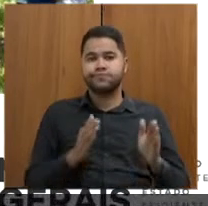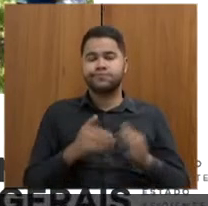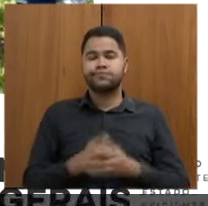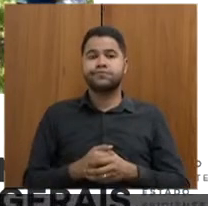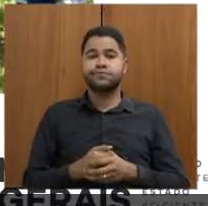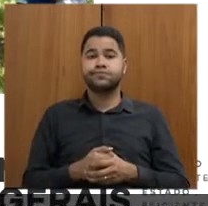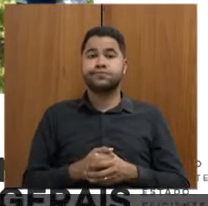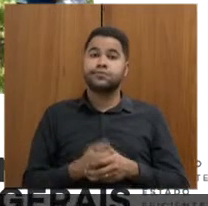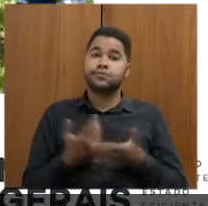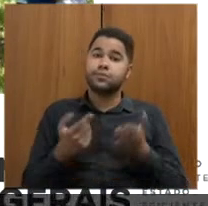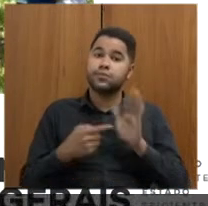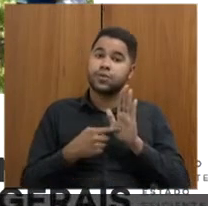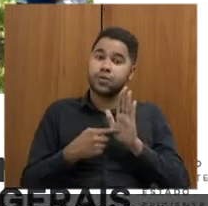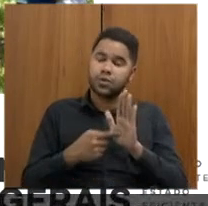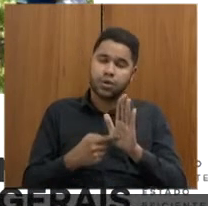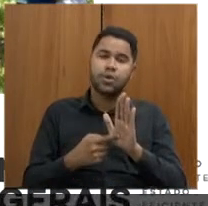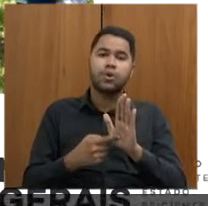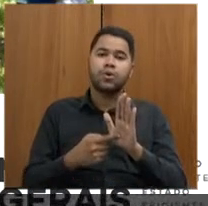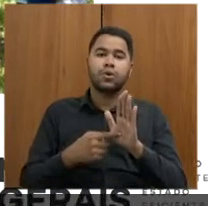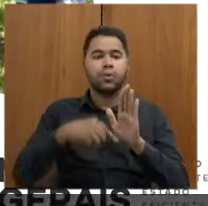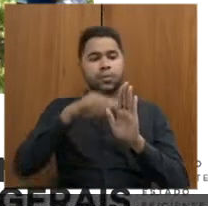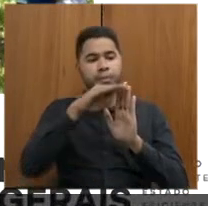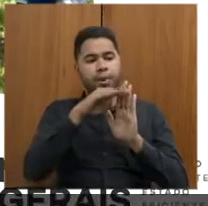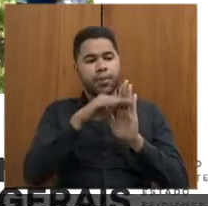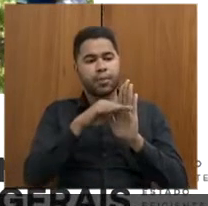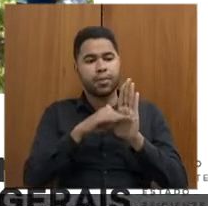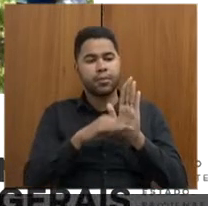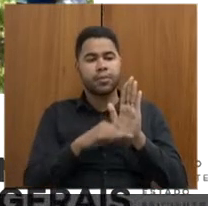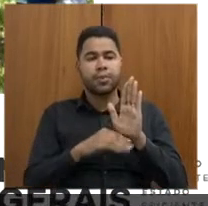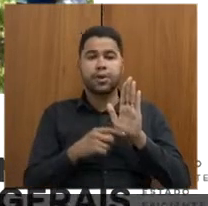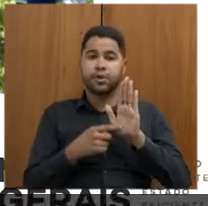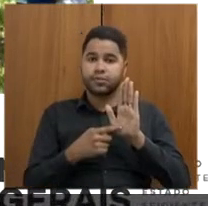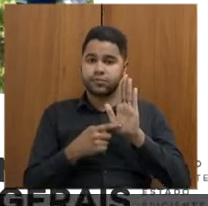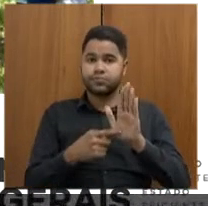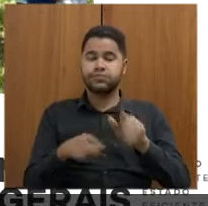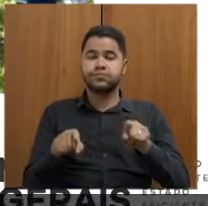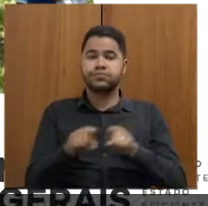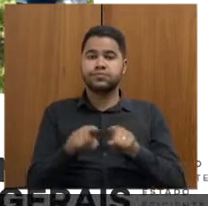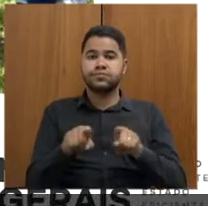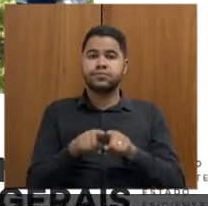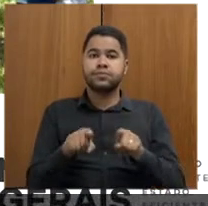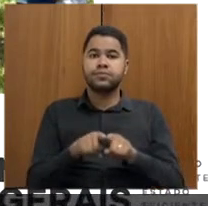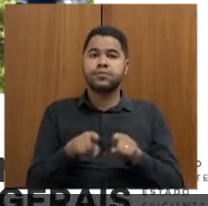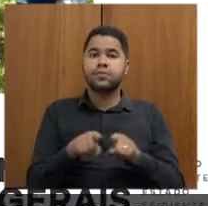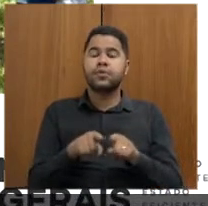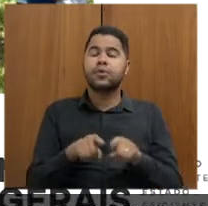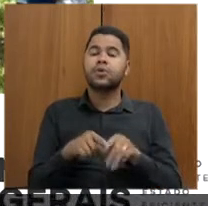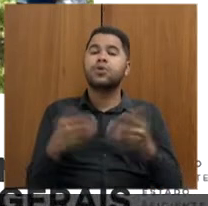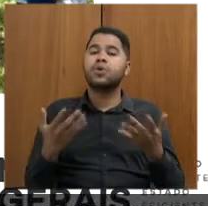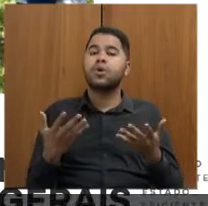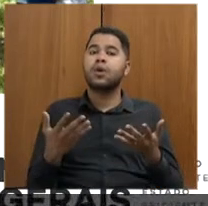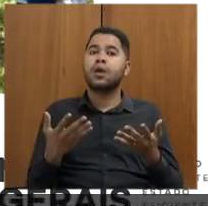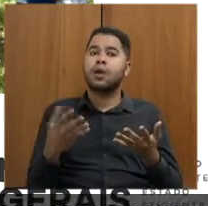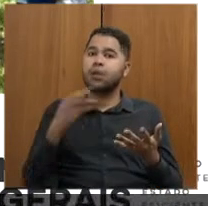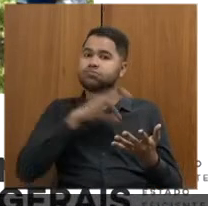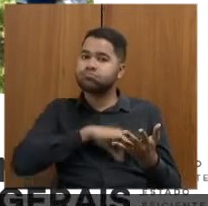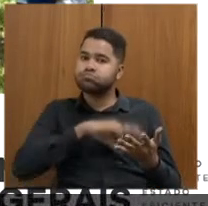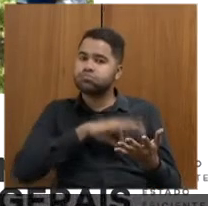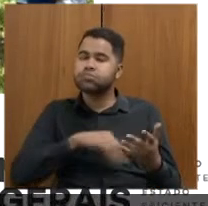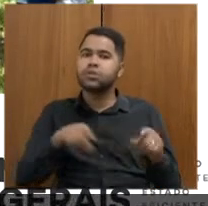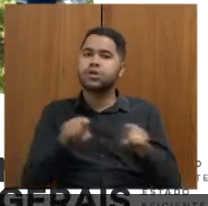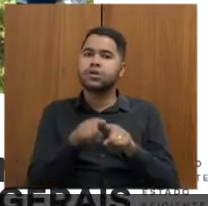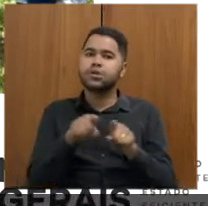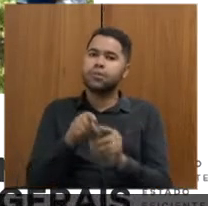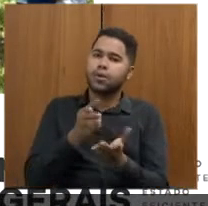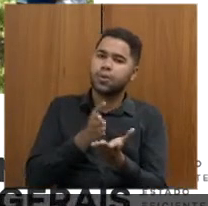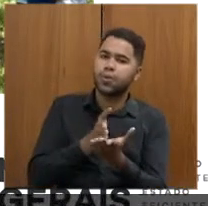né Isso é que gera todo esses números que a gente menciona aqui isso é que gera essa receita isso que gera renda isso